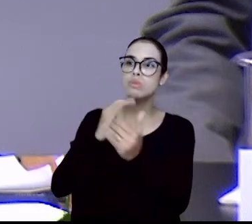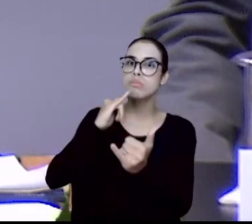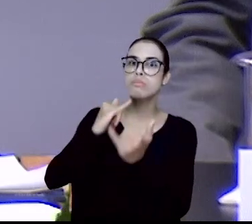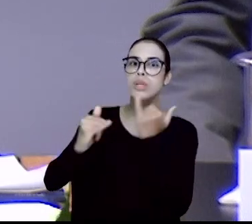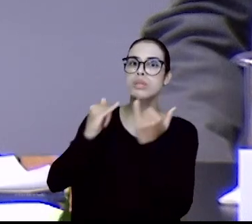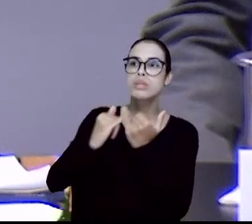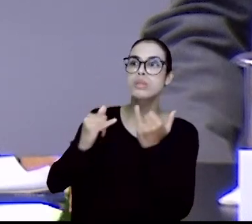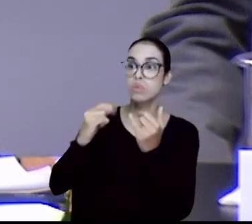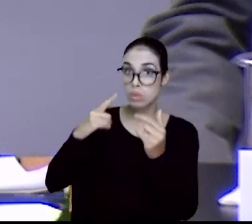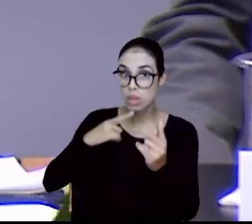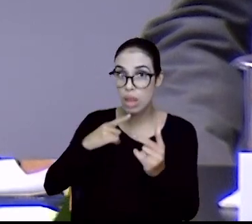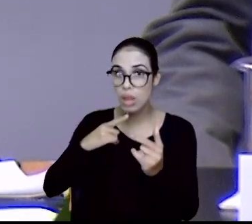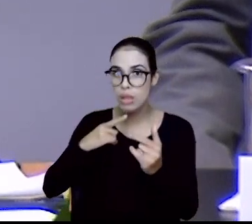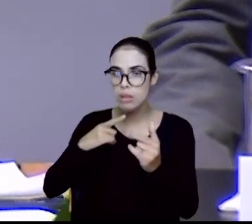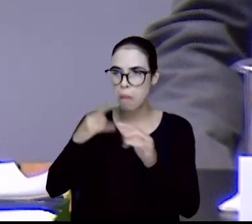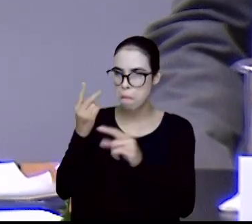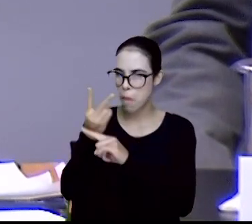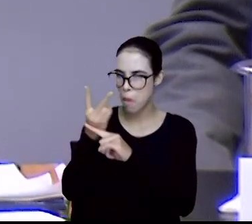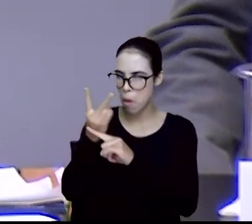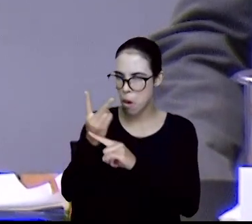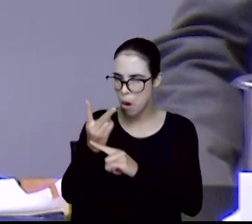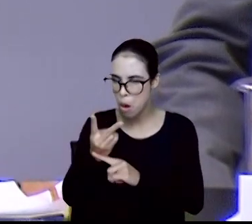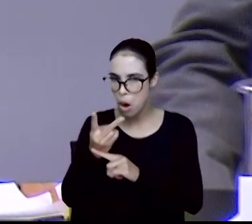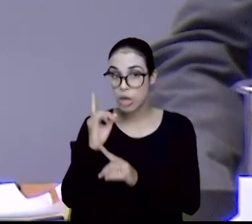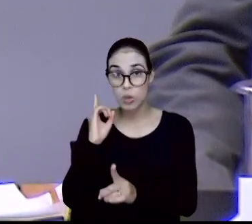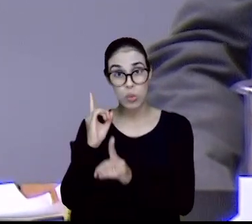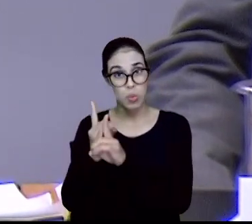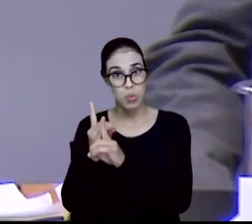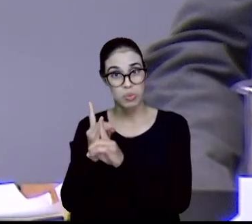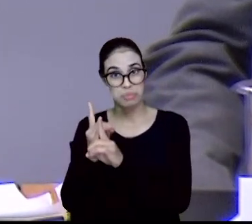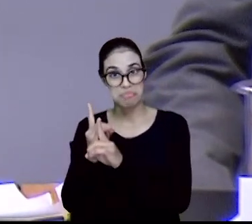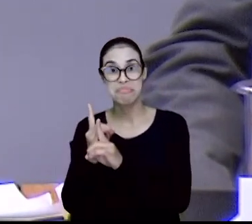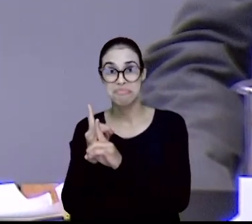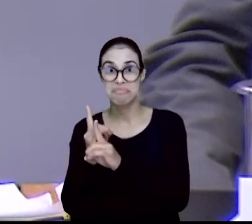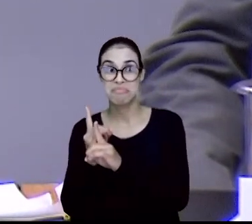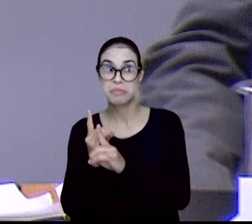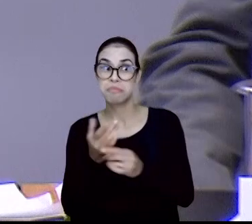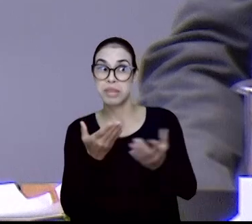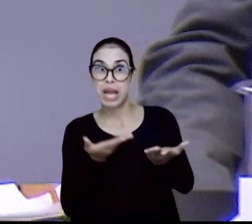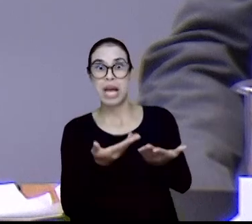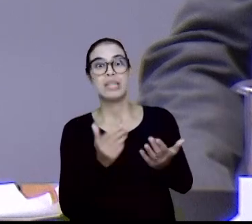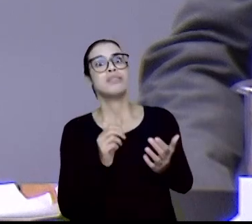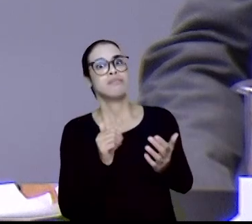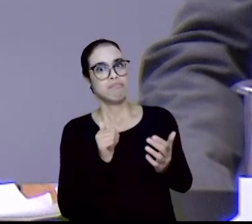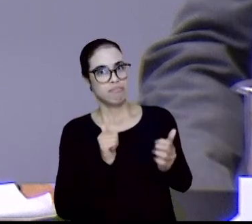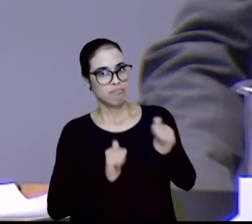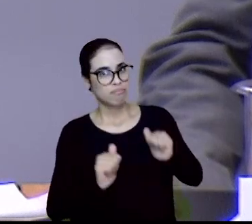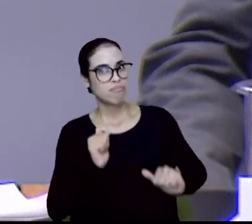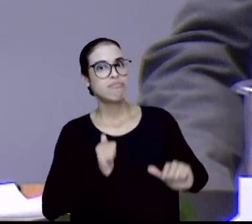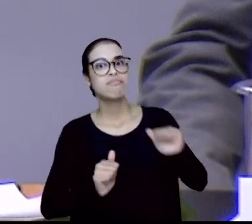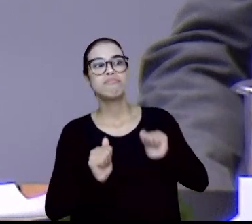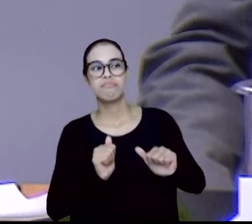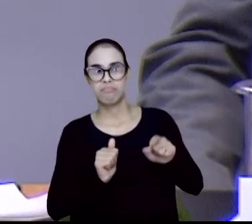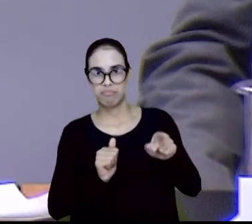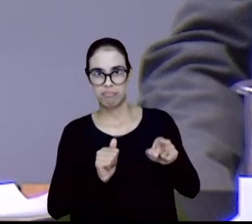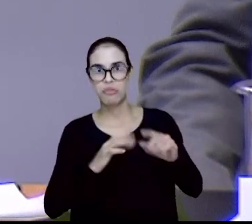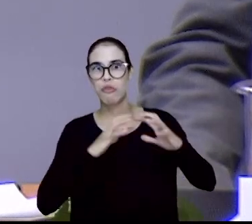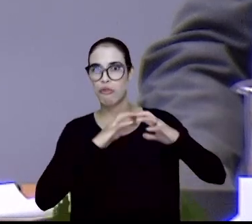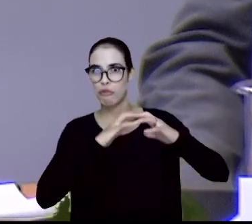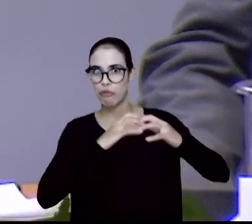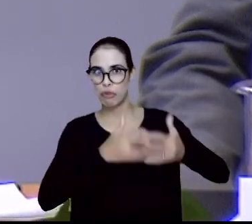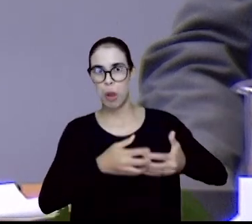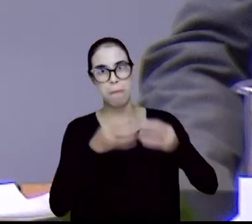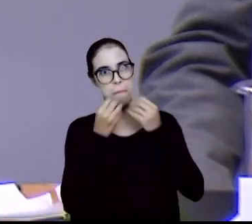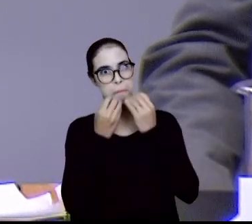àquela matéria. Se isso funcionar bem, e há uma expectativa real de que possa funcionar, é uma revolução na vida de